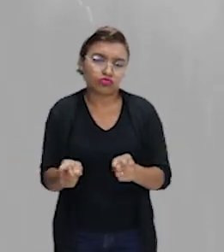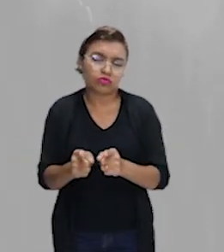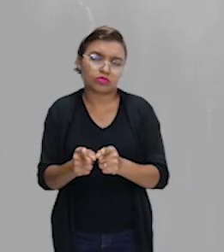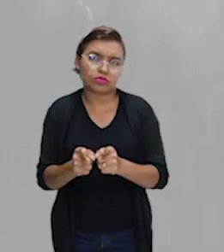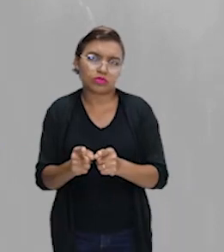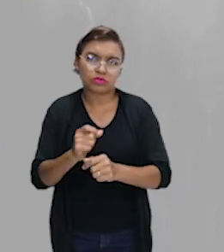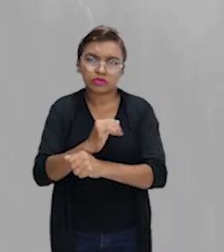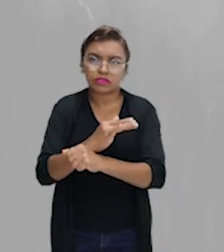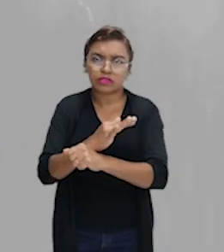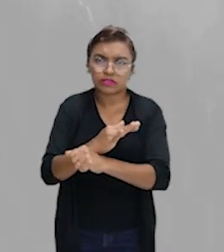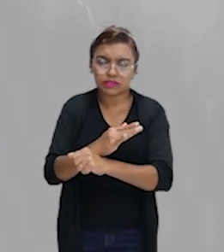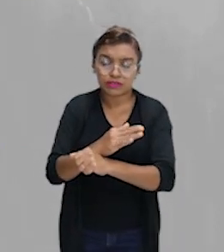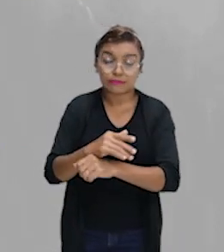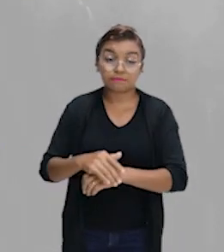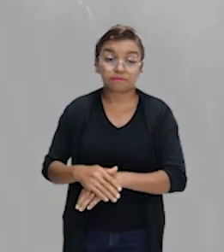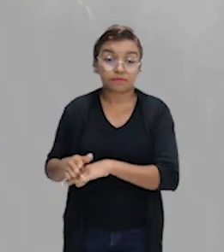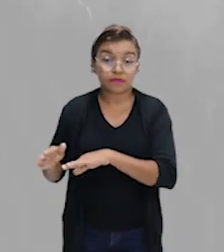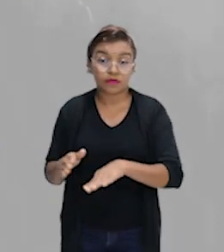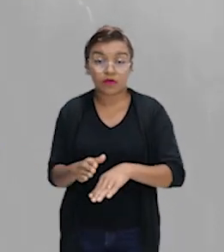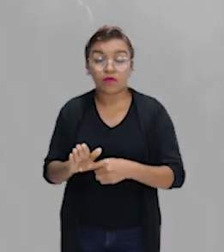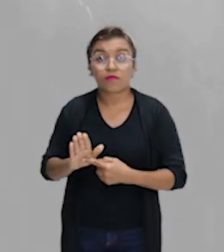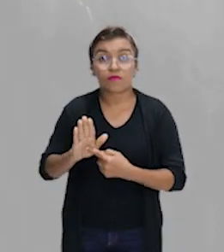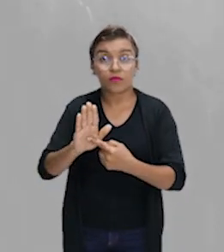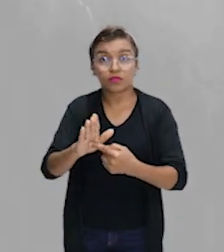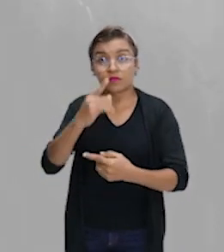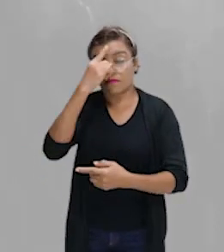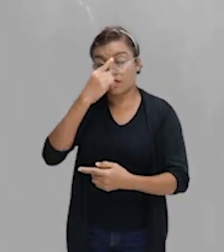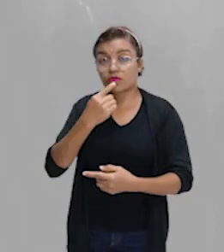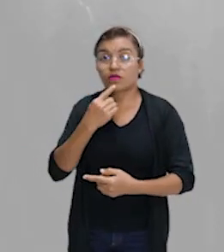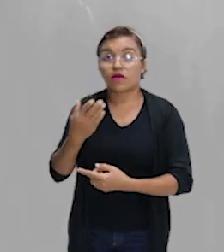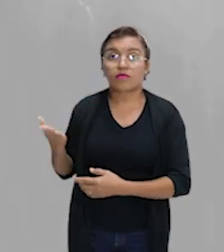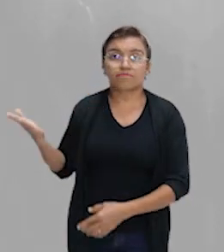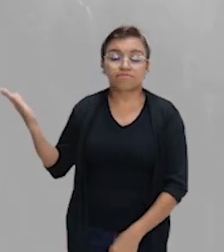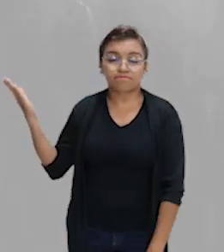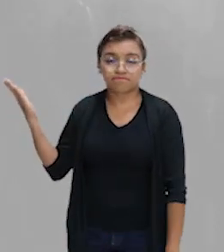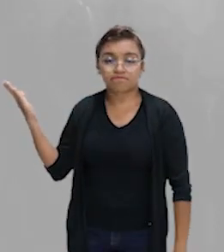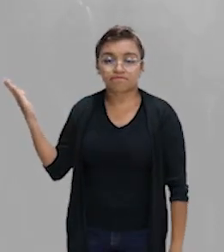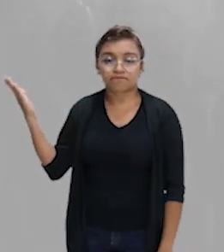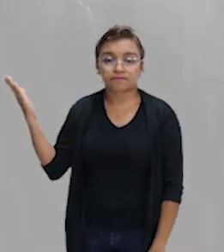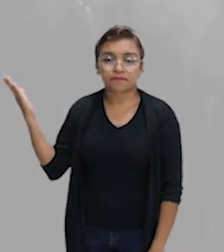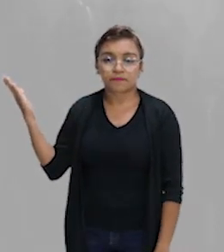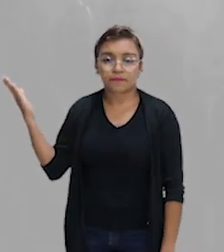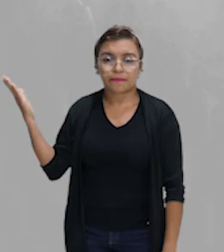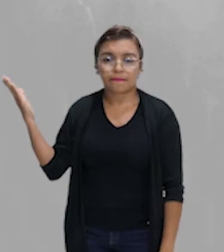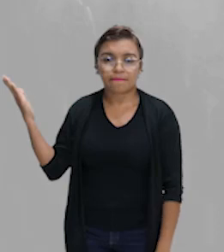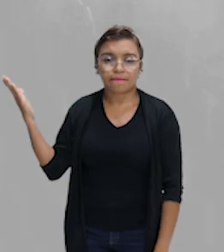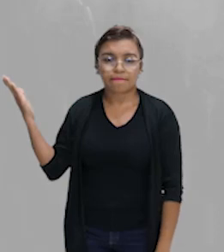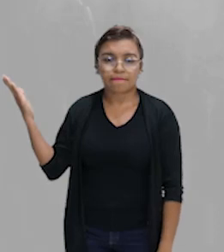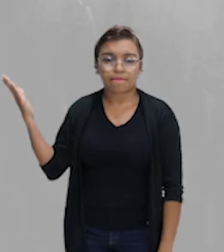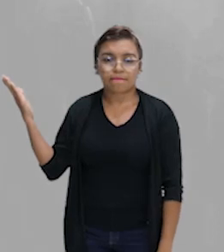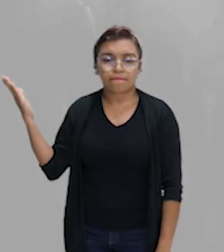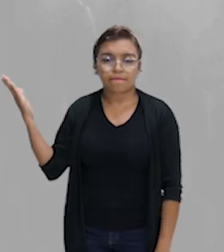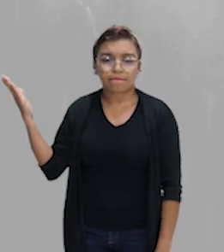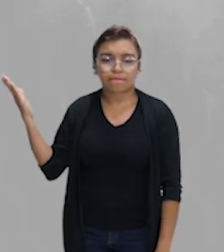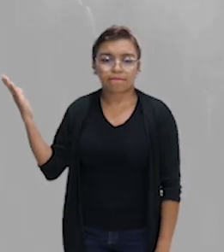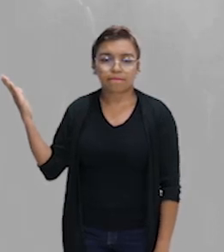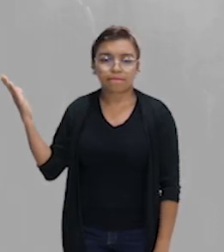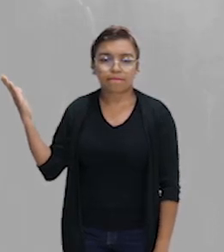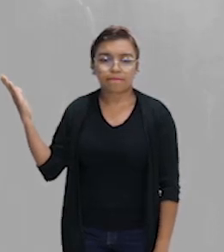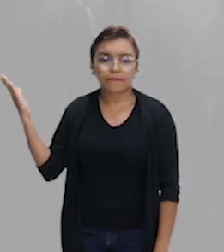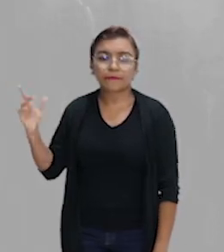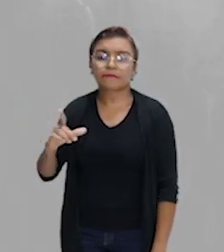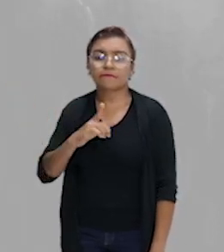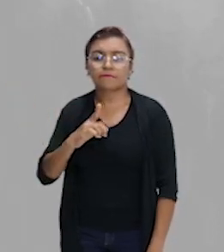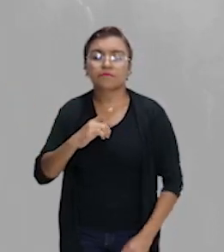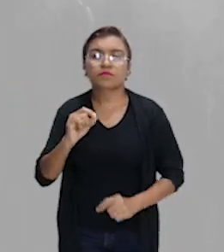como figura, né, para ilustrar, nós chamamos de as estalactites, que são formações